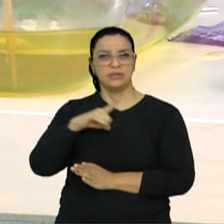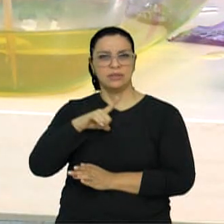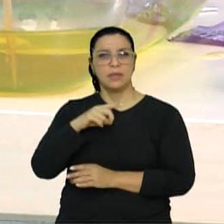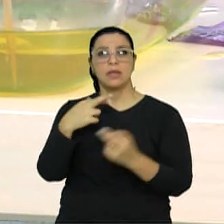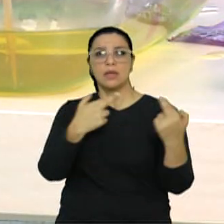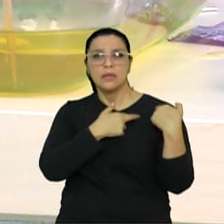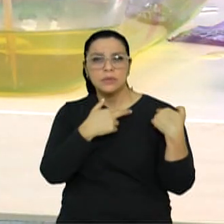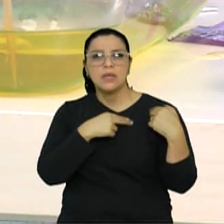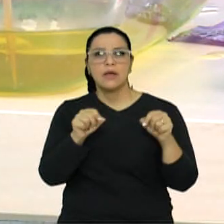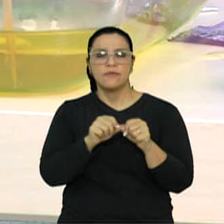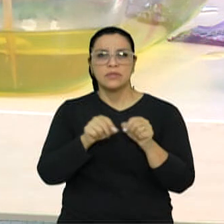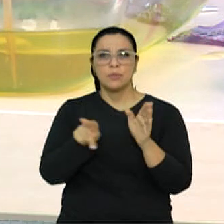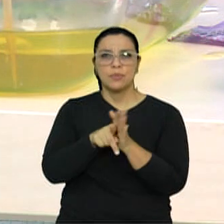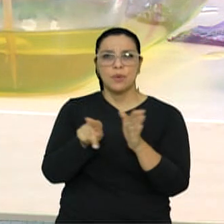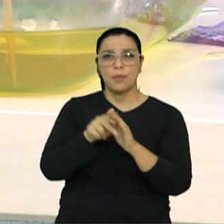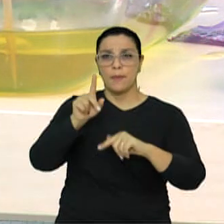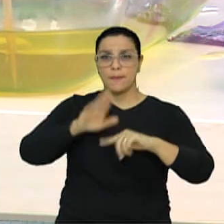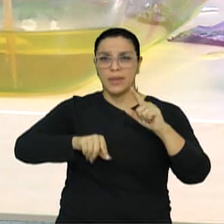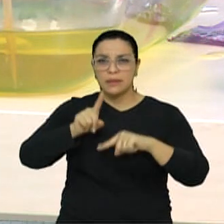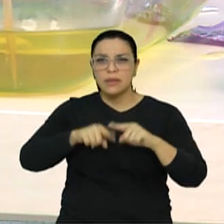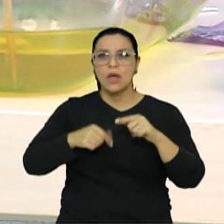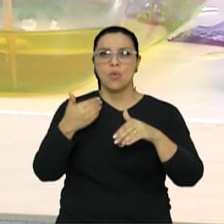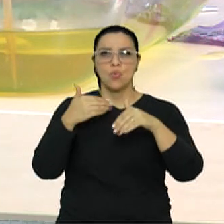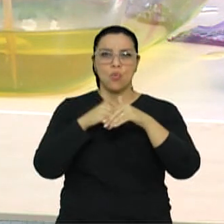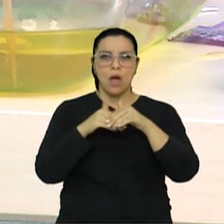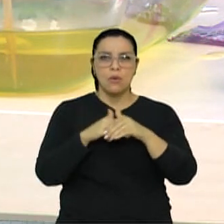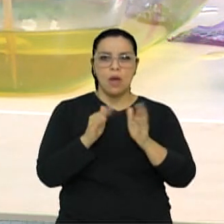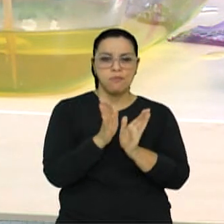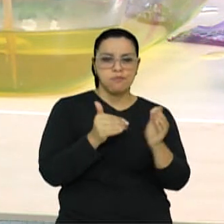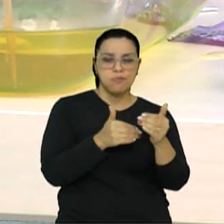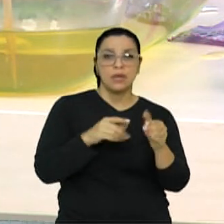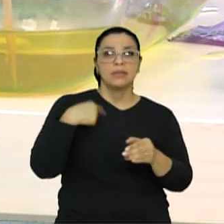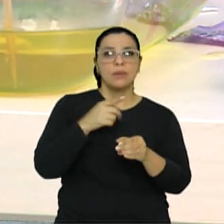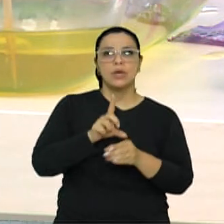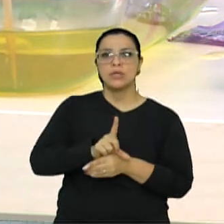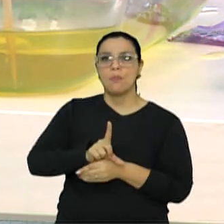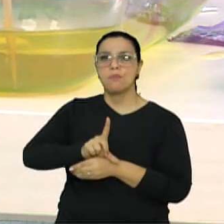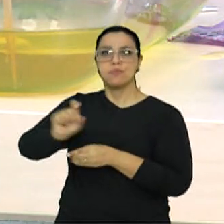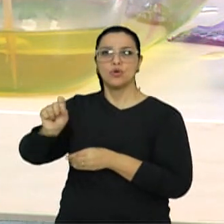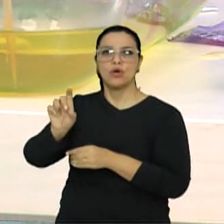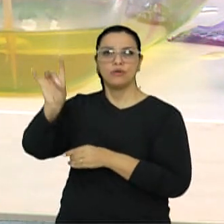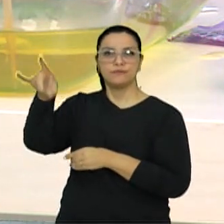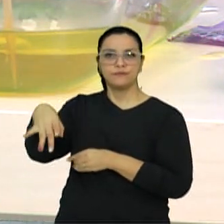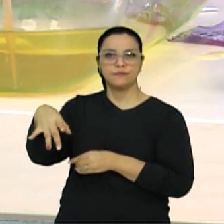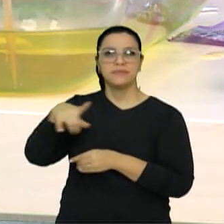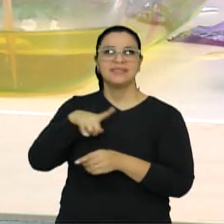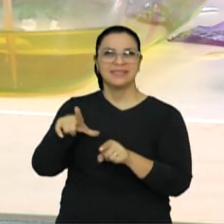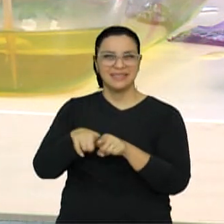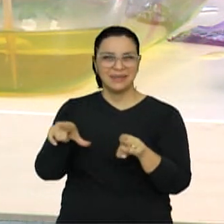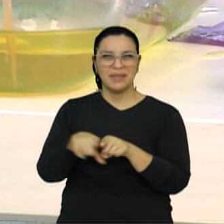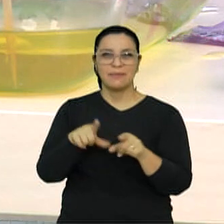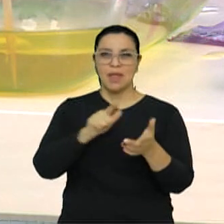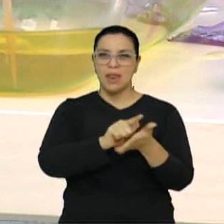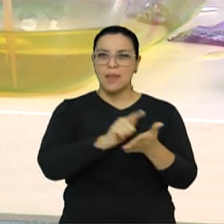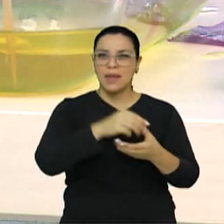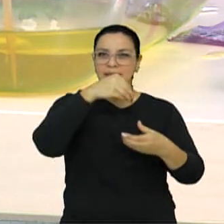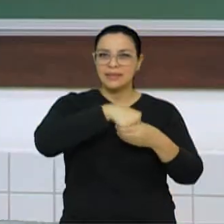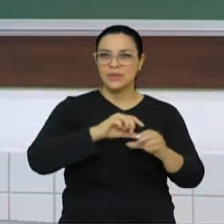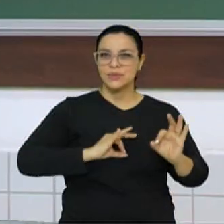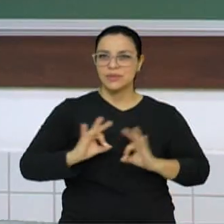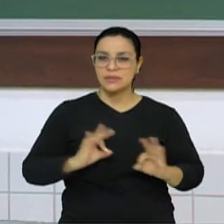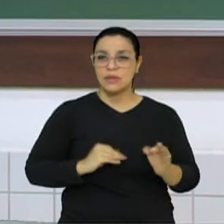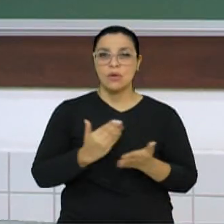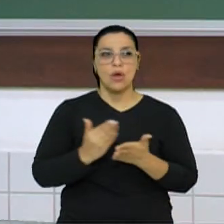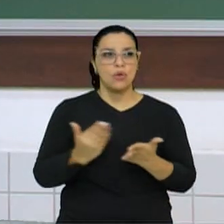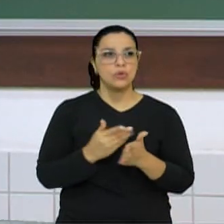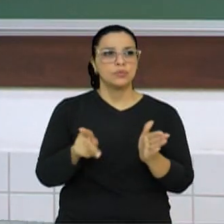ali por receber as substâncias, fazer o empacotamento dessas substâncias e fazer a secreção delas. Muitas delas vão